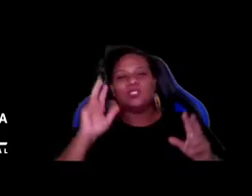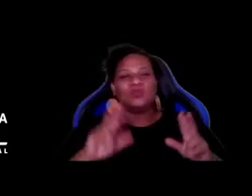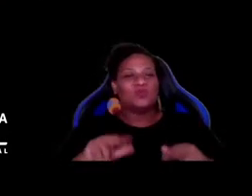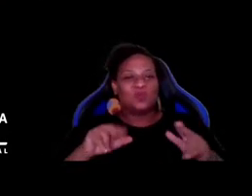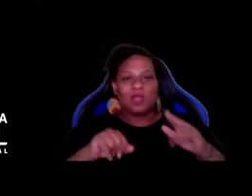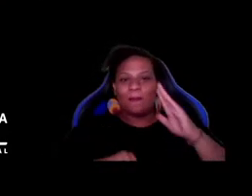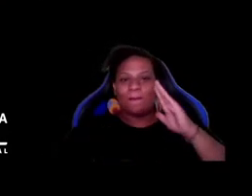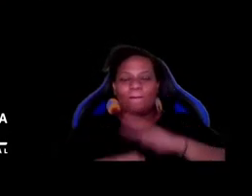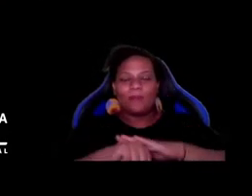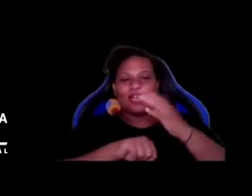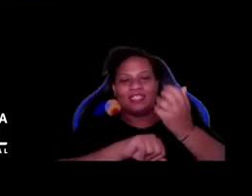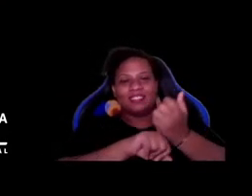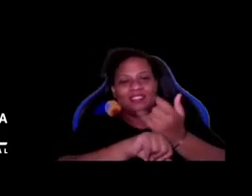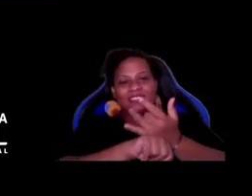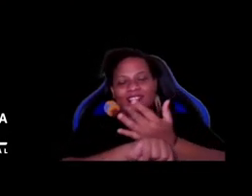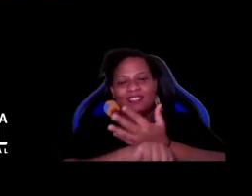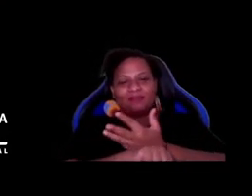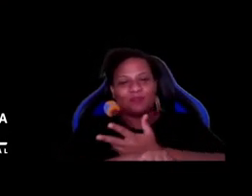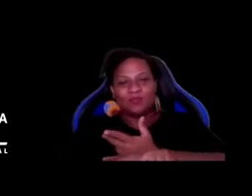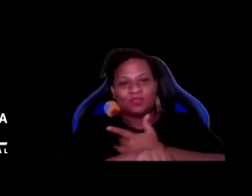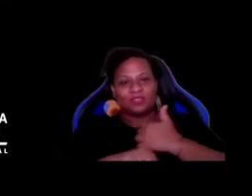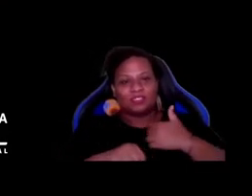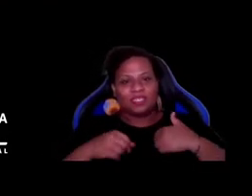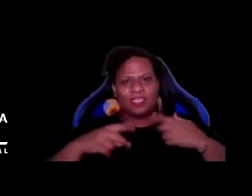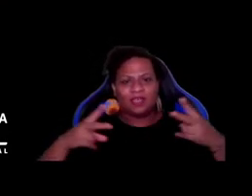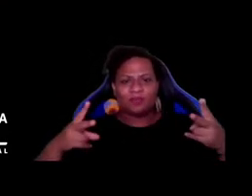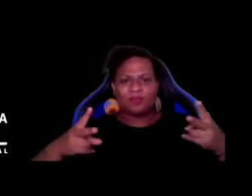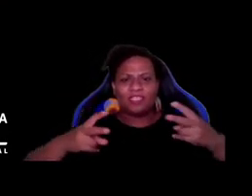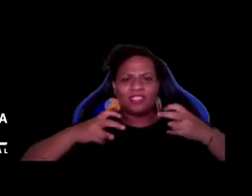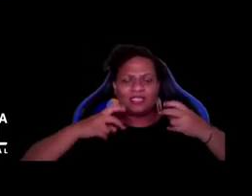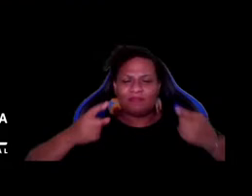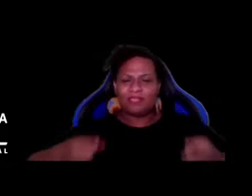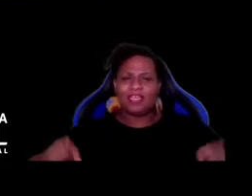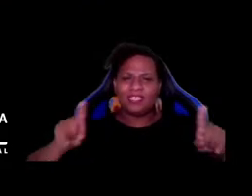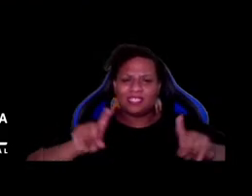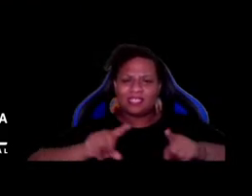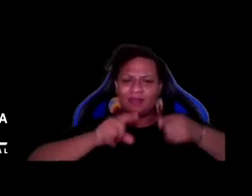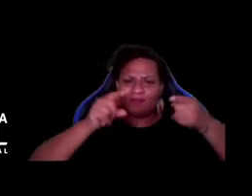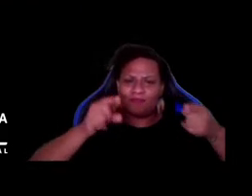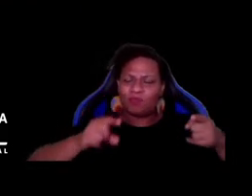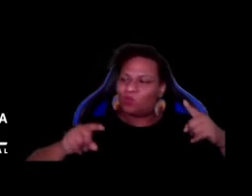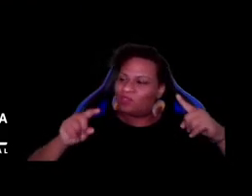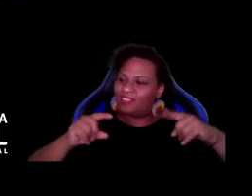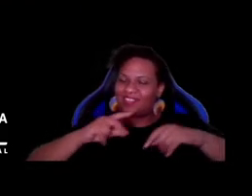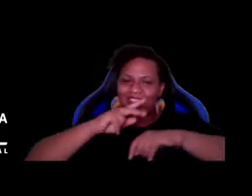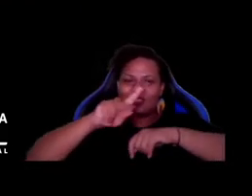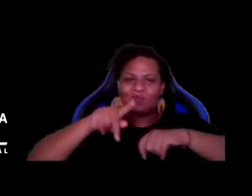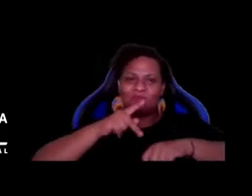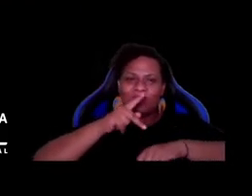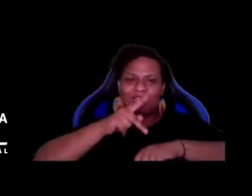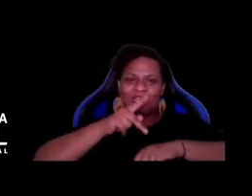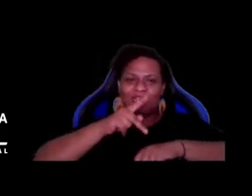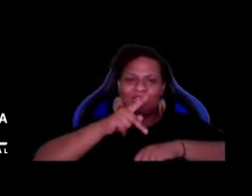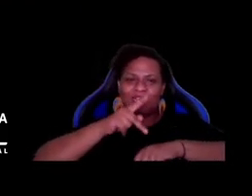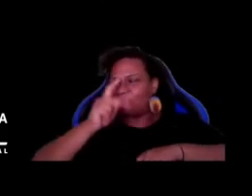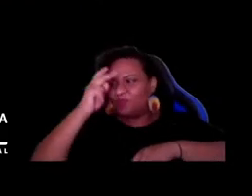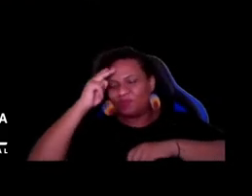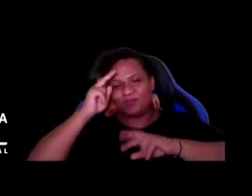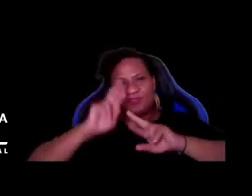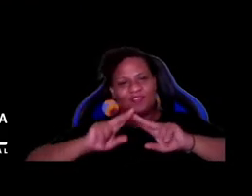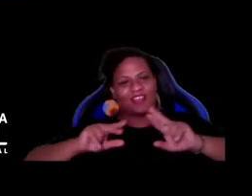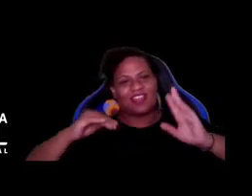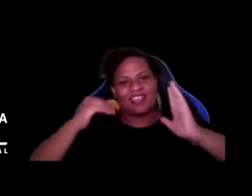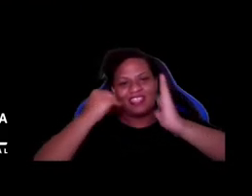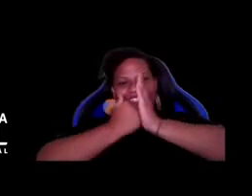assim, em que eu percebi que a linguagem musical, ela ultrapassa as fronteiras, né, da